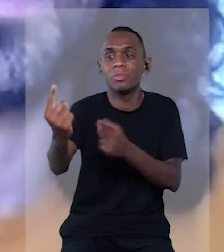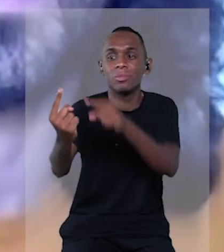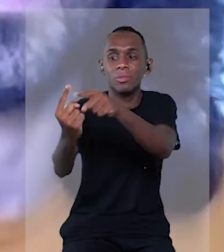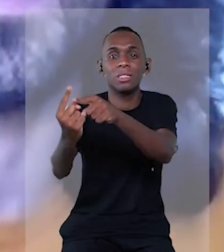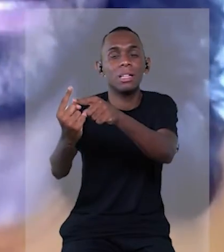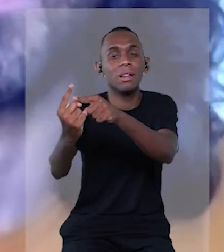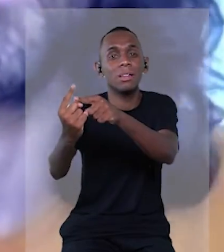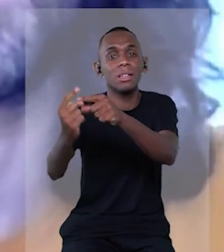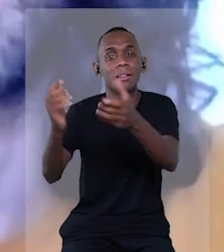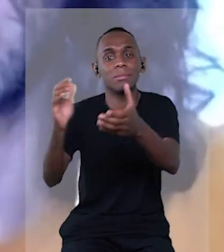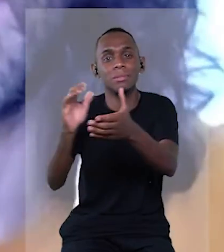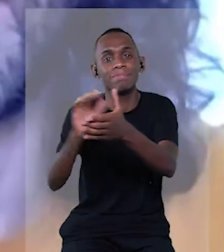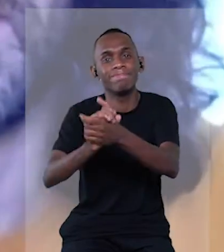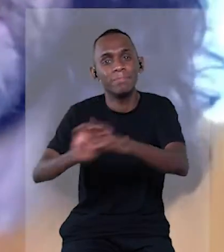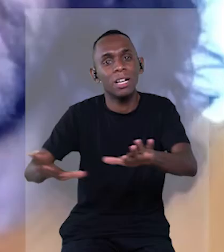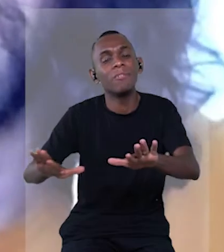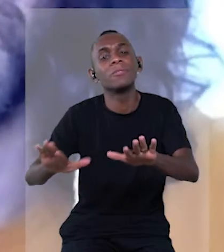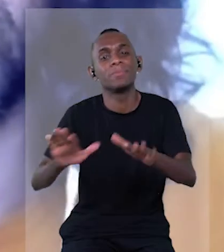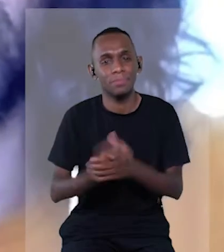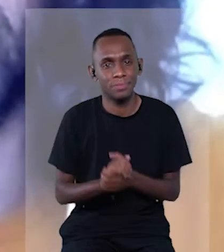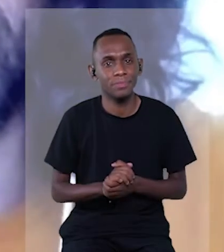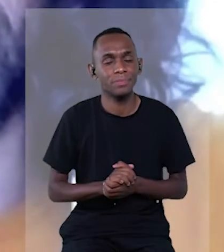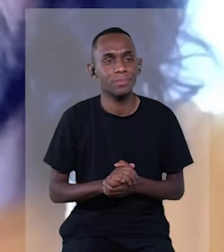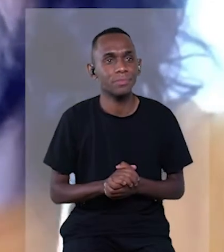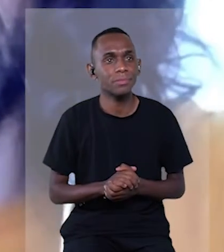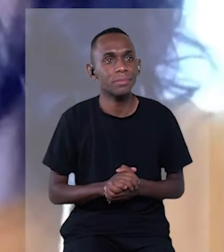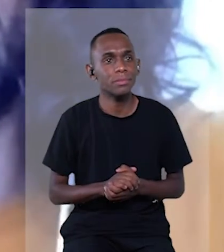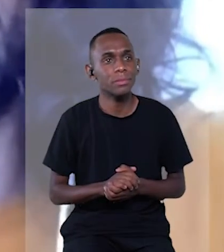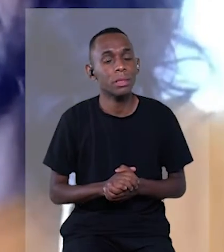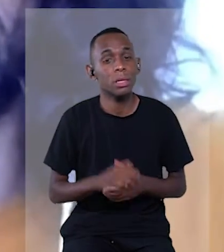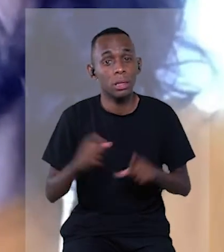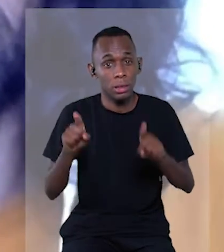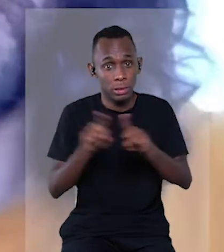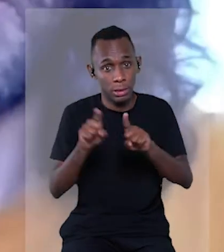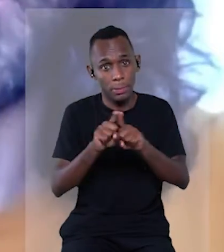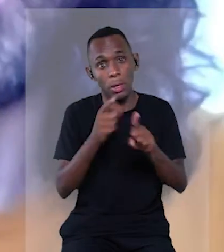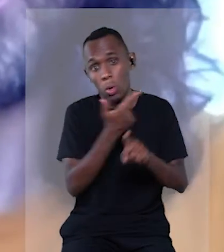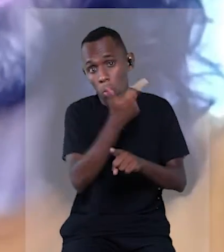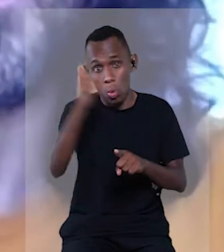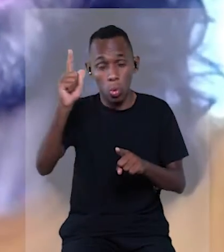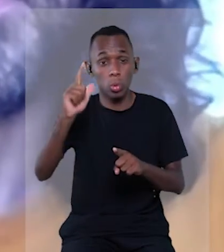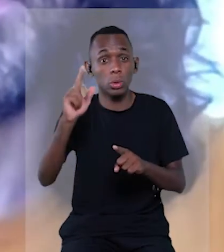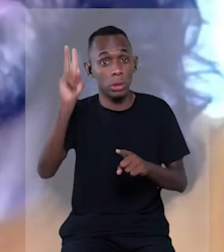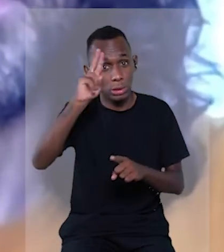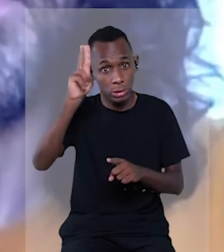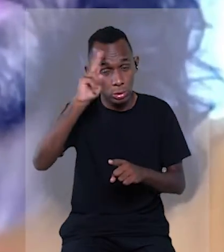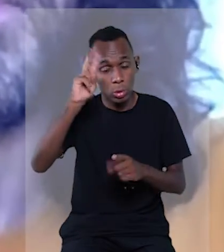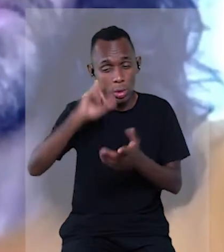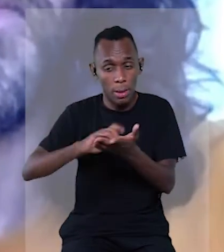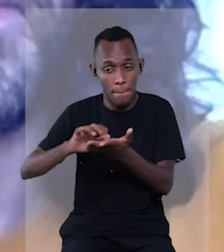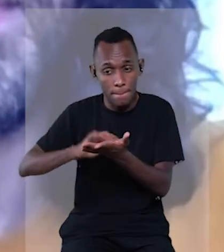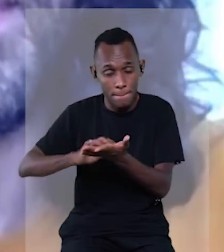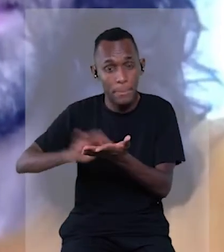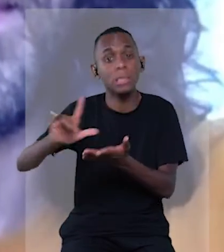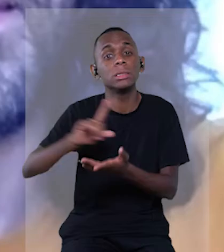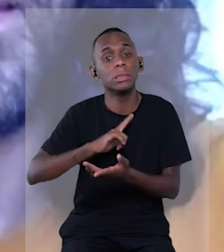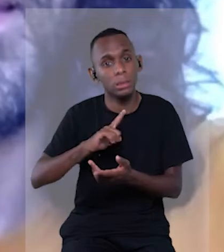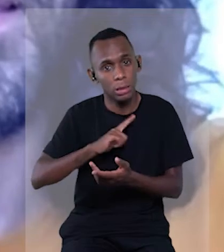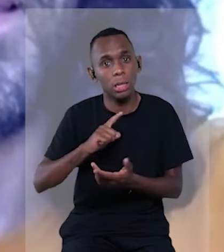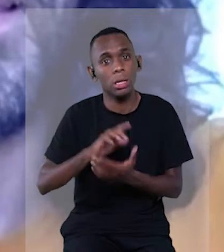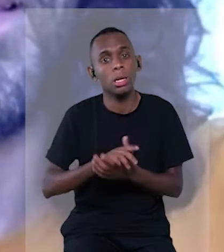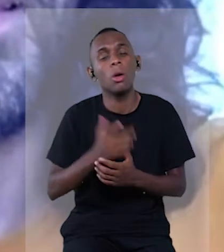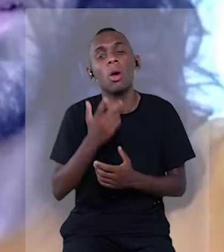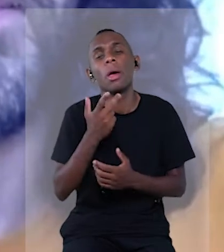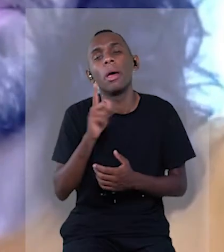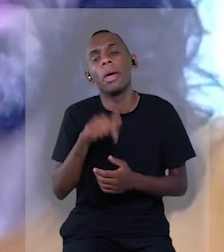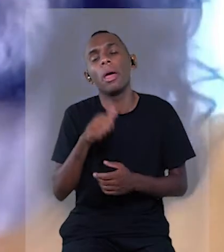ela tinha acabado de terminar um relacionamento. Tem um outro caso desse dentro do ônibus também, de mensagem, que é uma filha falando